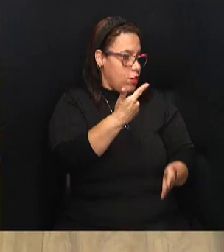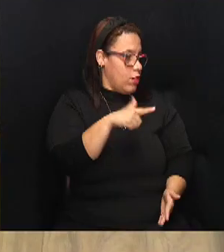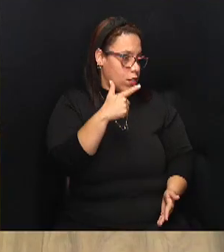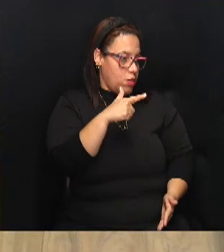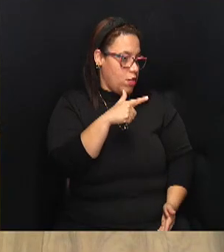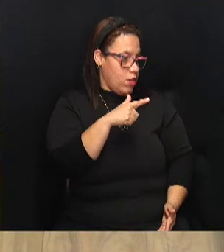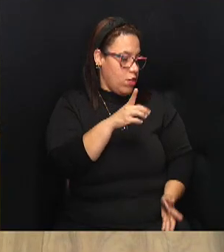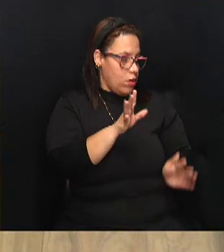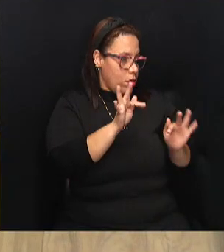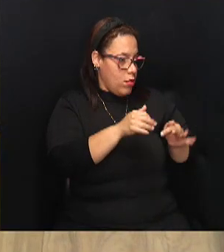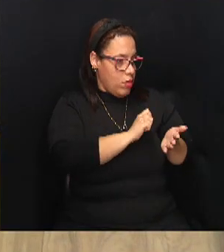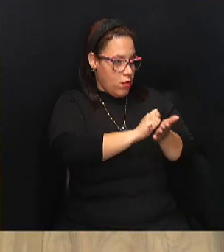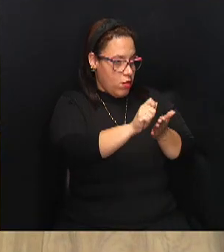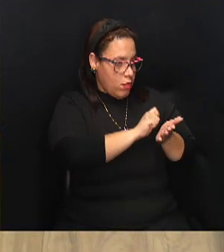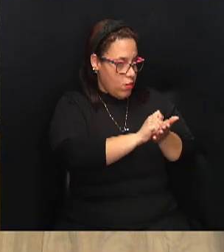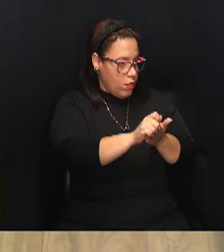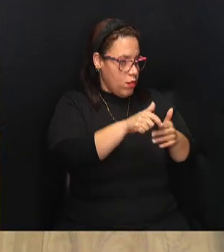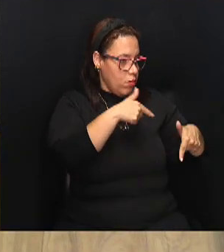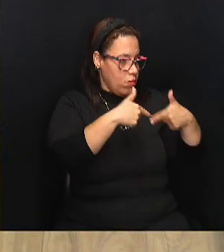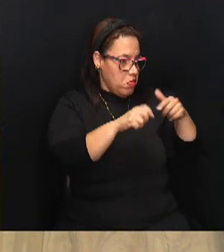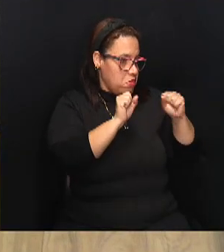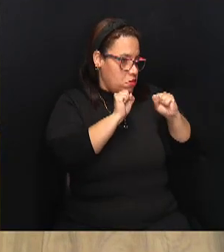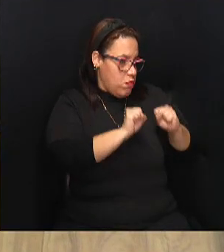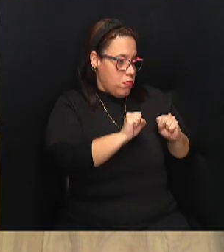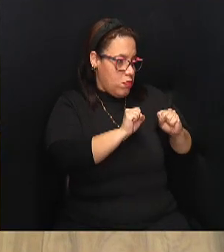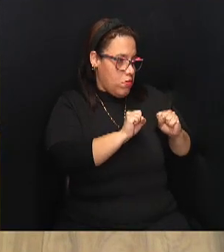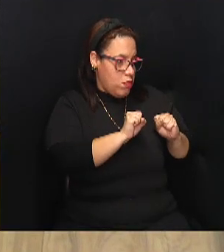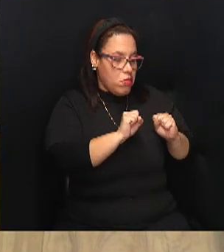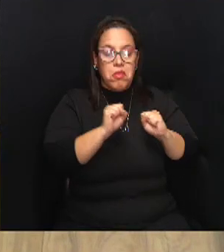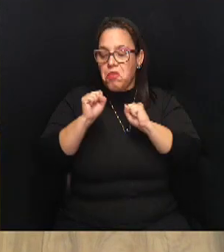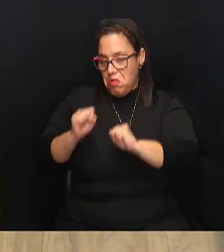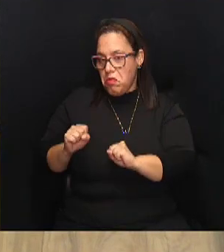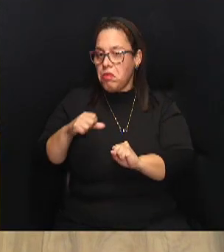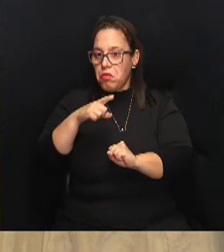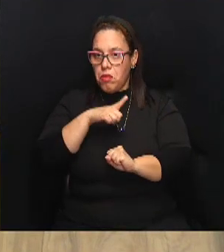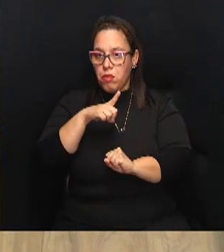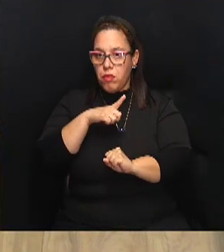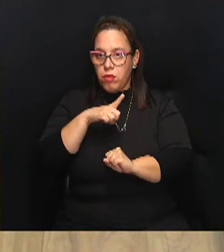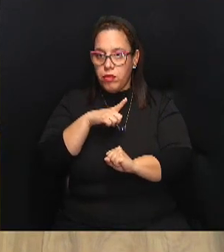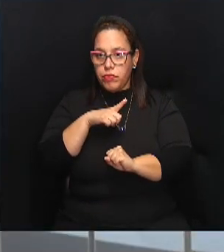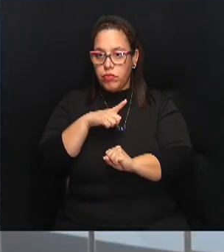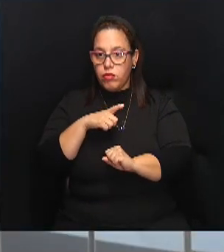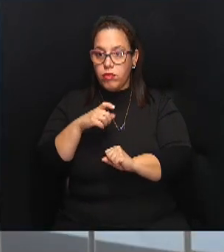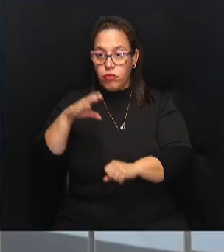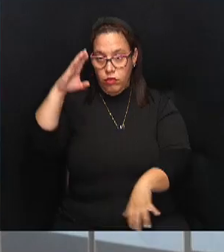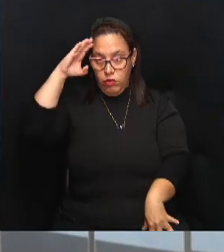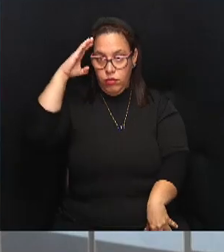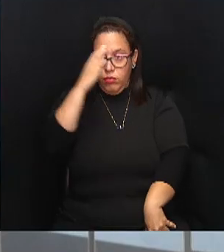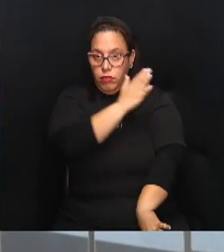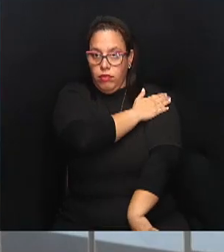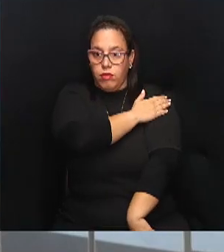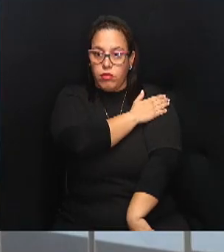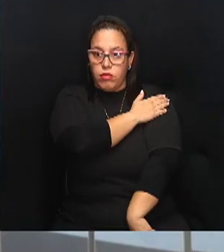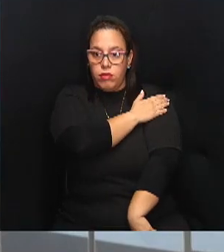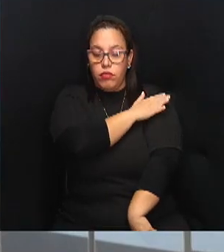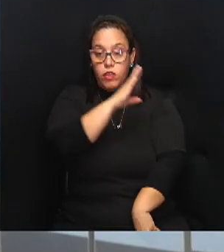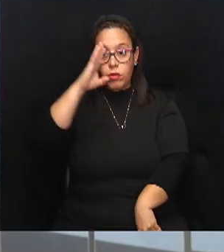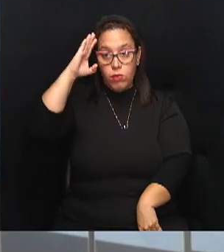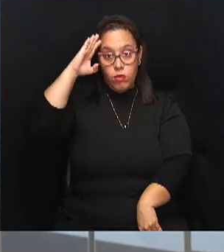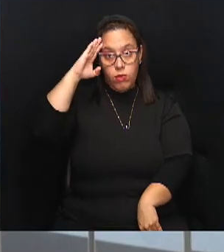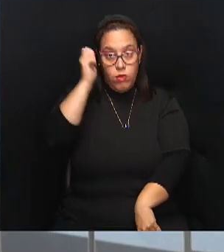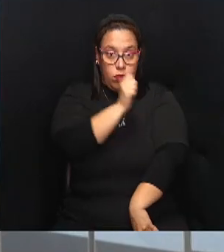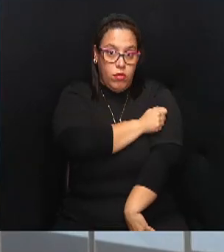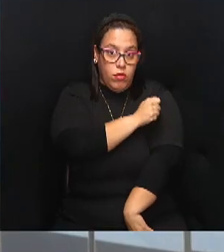Ele assinado, o trabalho ele pode existir. Pode existir, porque são autoridades, né? Então, o Código de